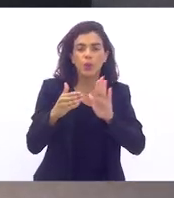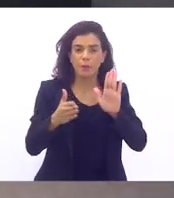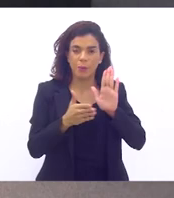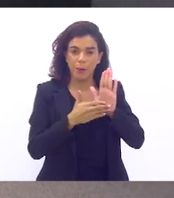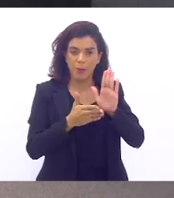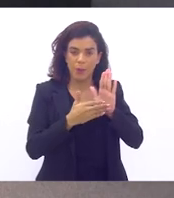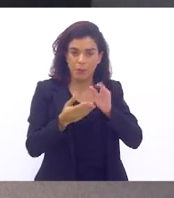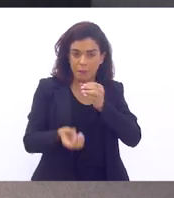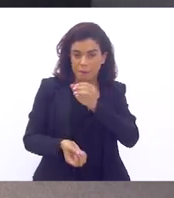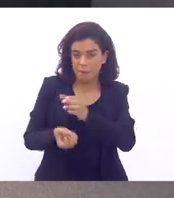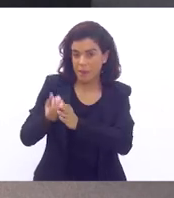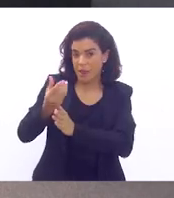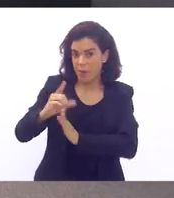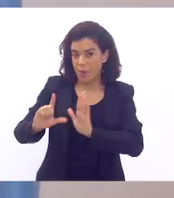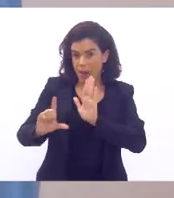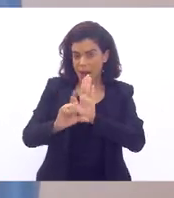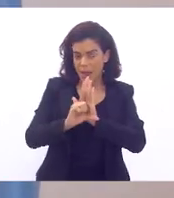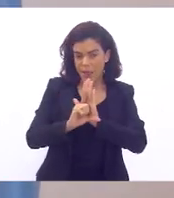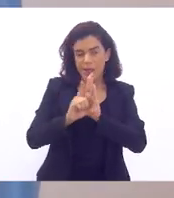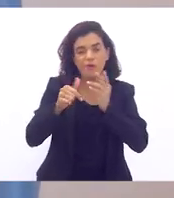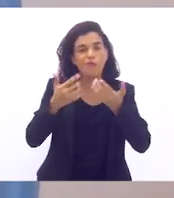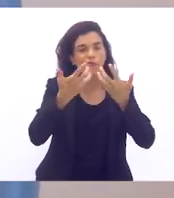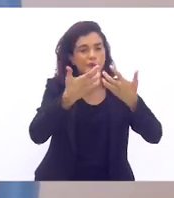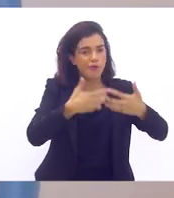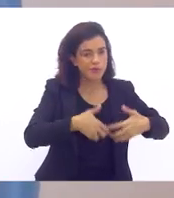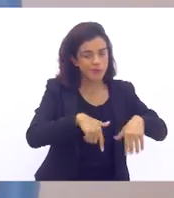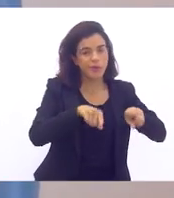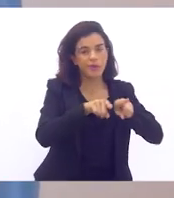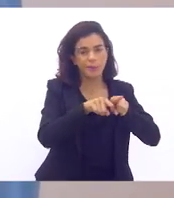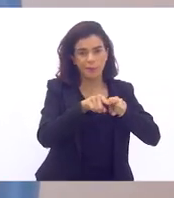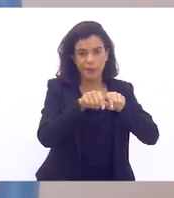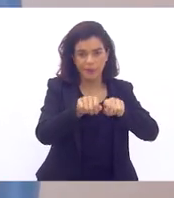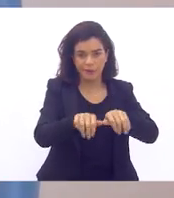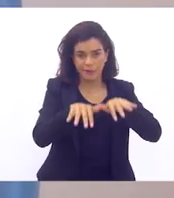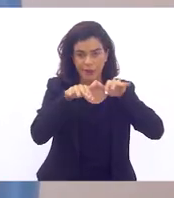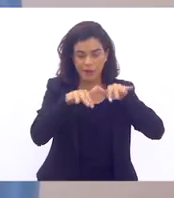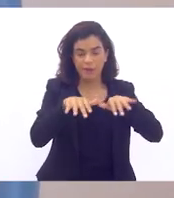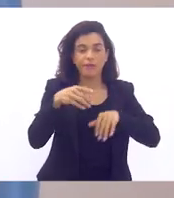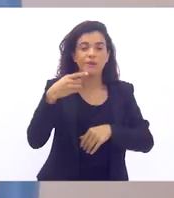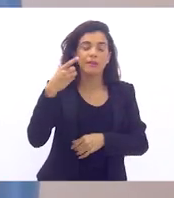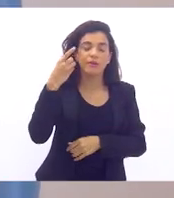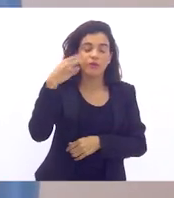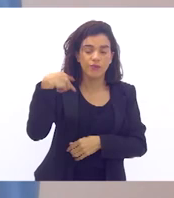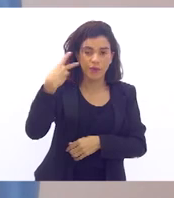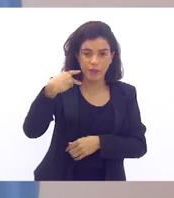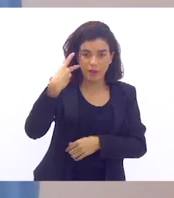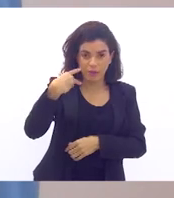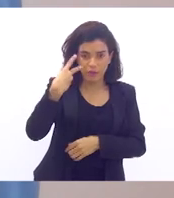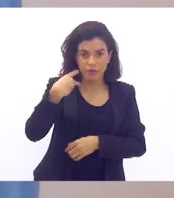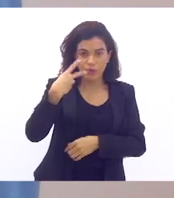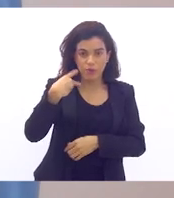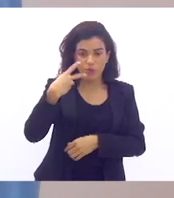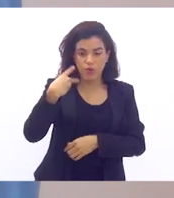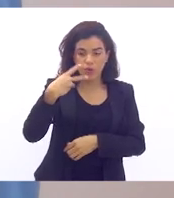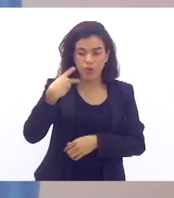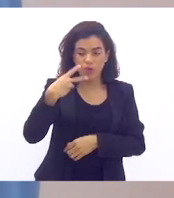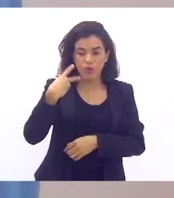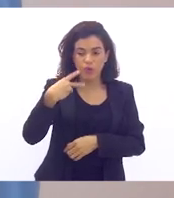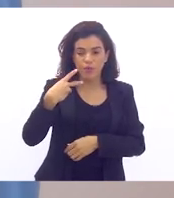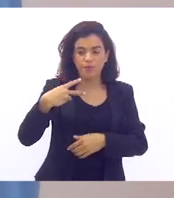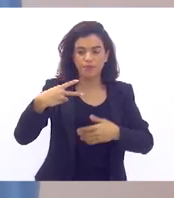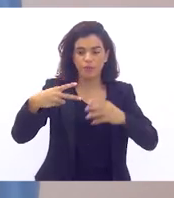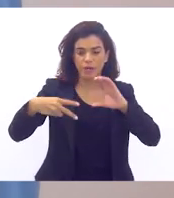isso funciona em todas as casas legislativas na Câmara Municipal é assim também né Rogério que quando você apresenta um projeto